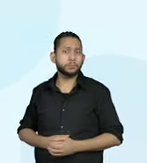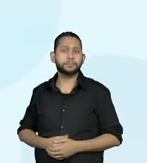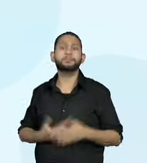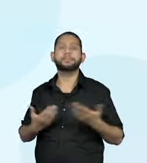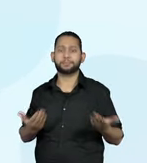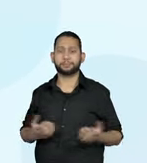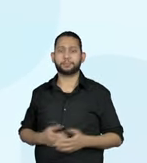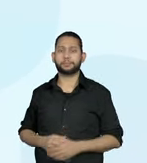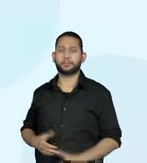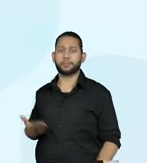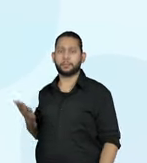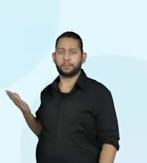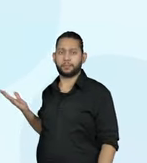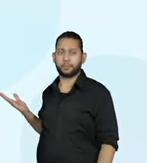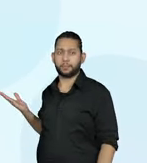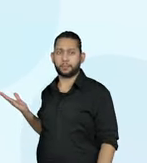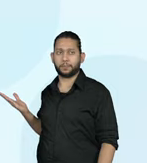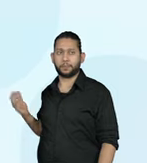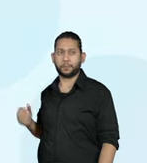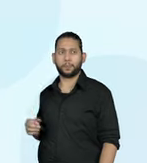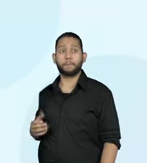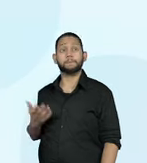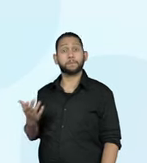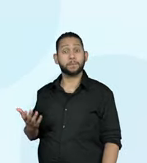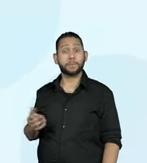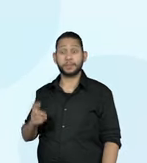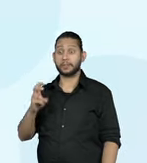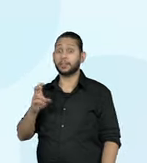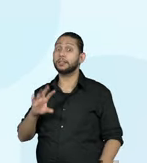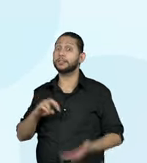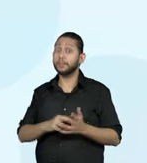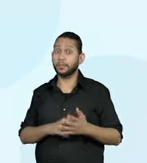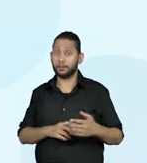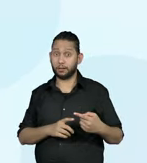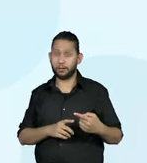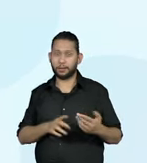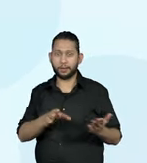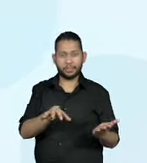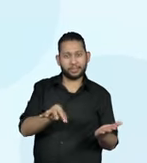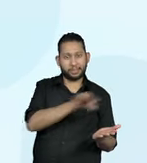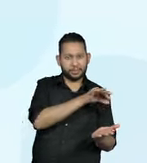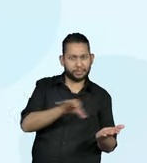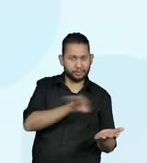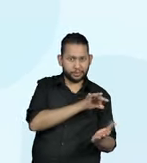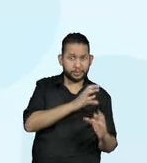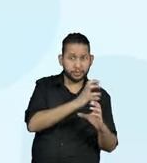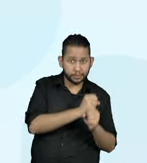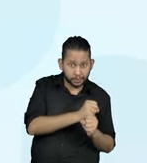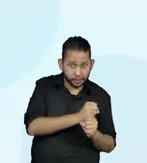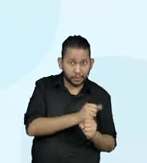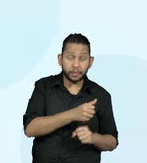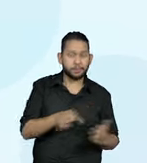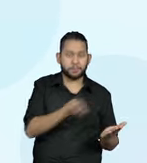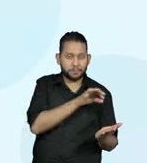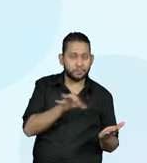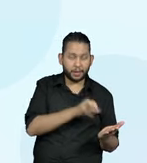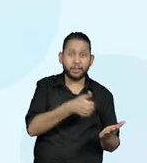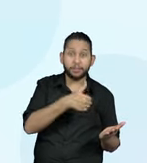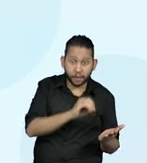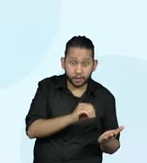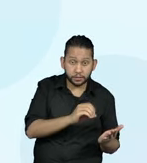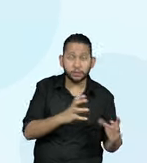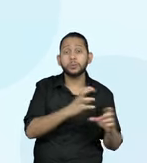50, que foi o que a gente achou em 10 páginas, certo? Então, você vai fazer